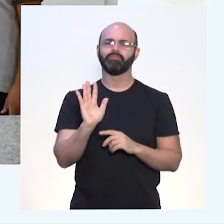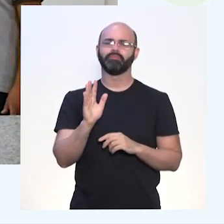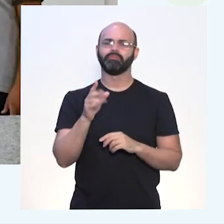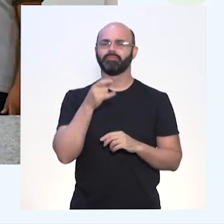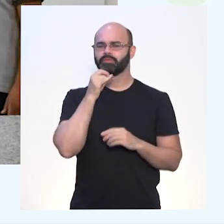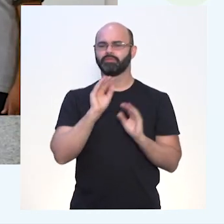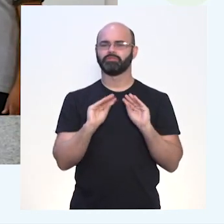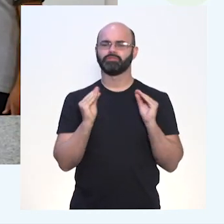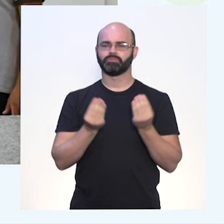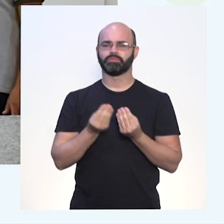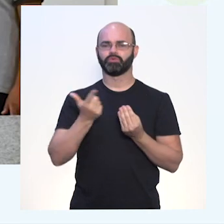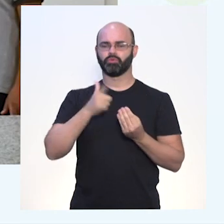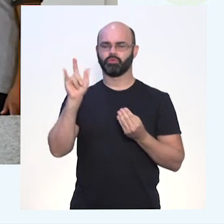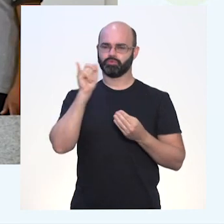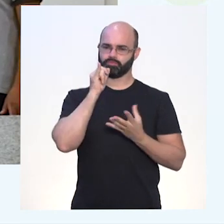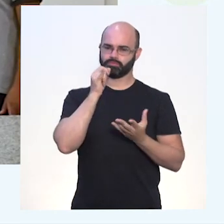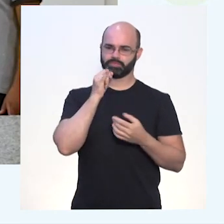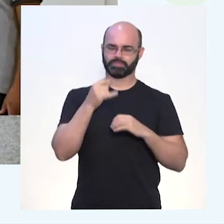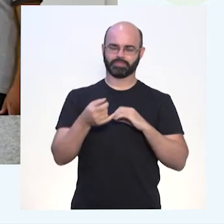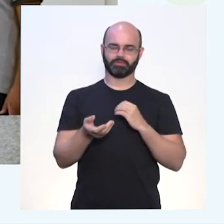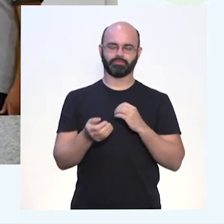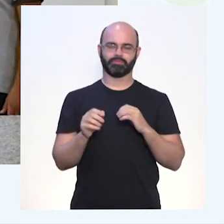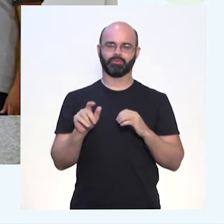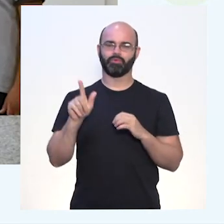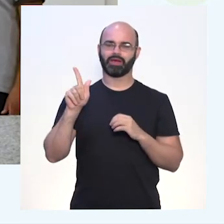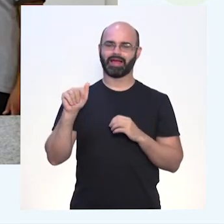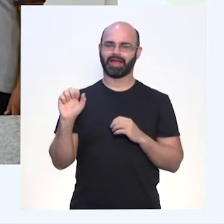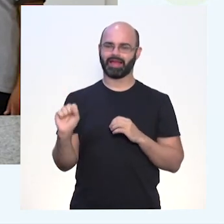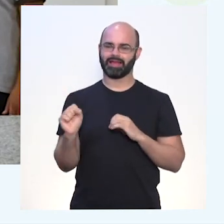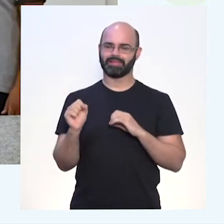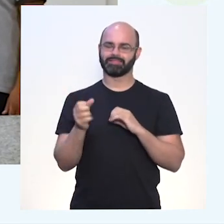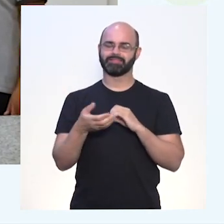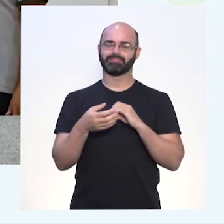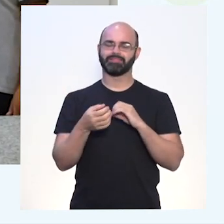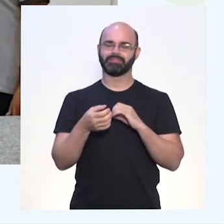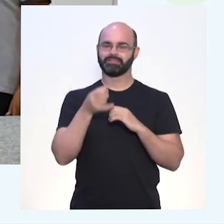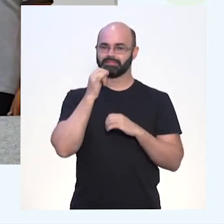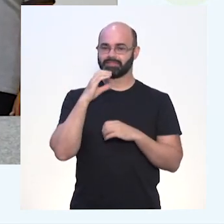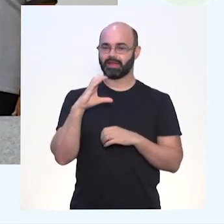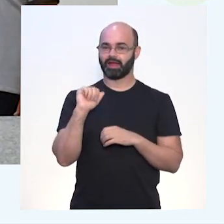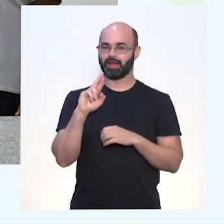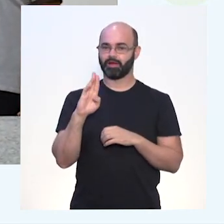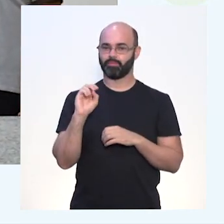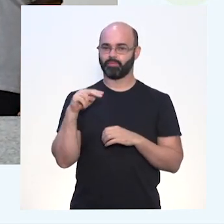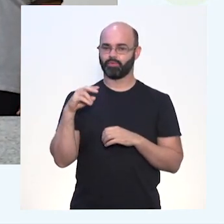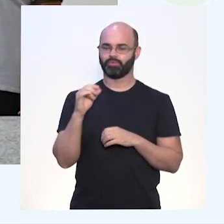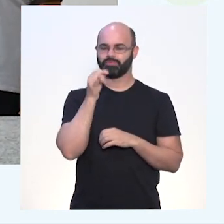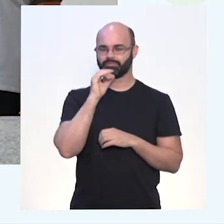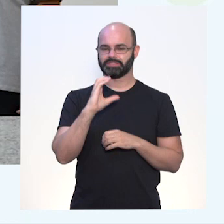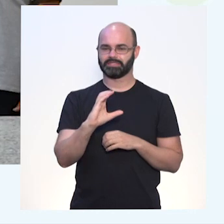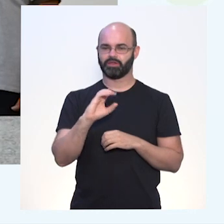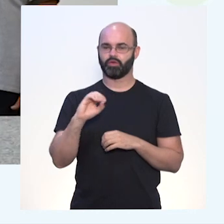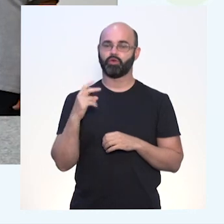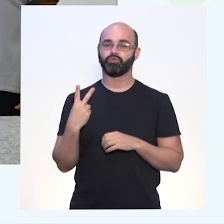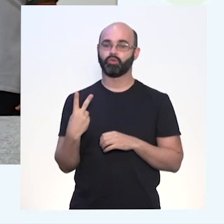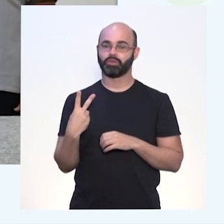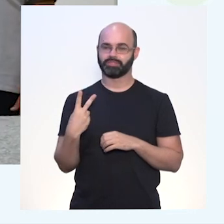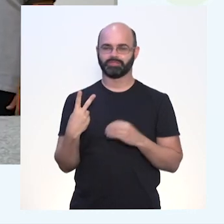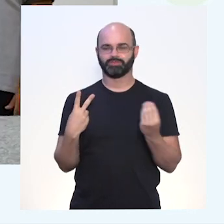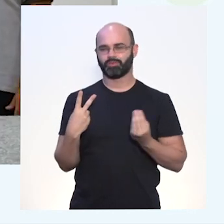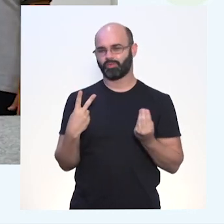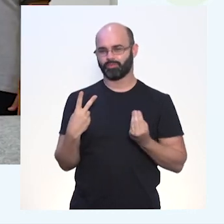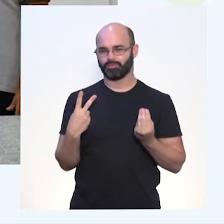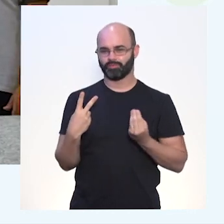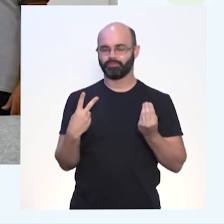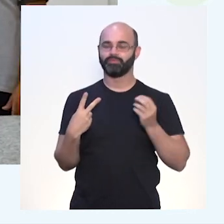outra substância, por exemplo, o gás carbônico, que é o CO2? A gente só formaria outra substância se a gente encontrasse